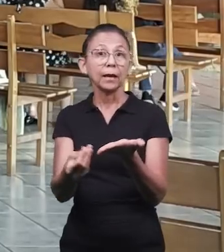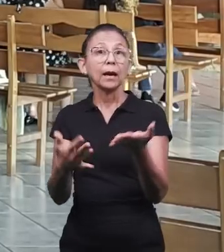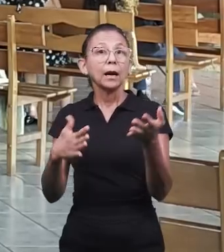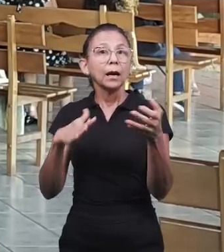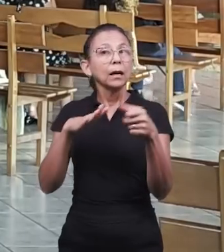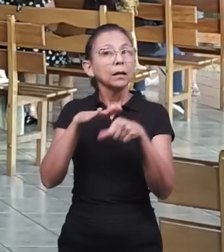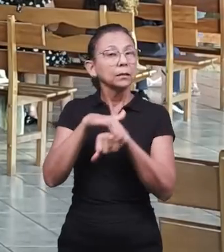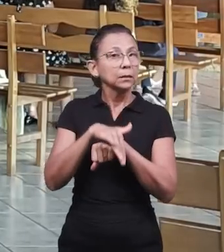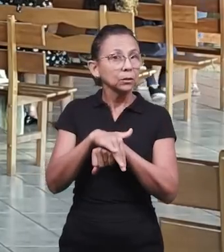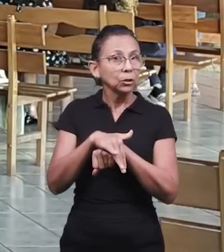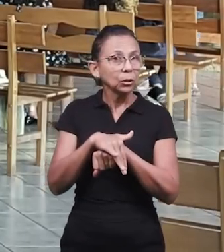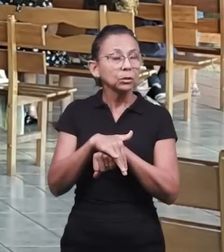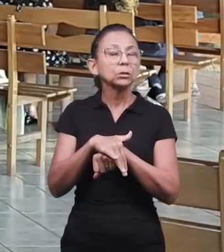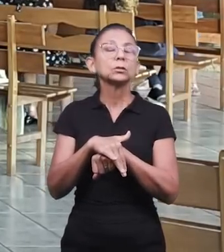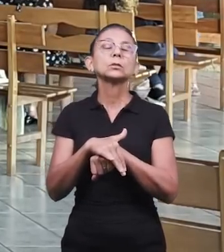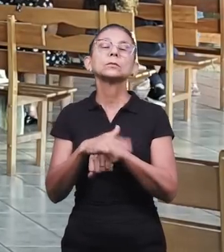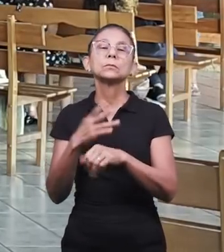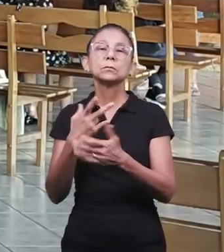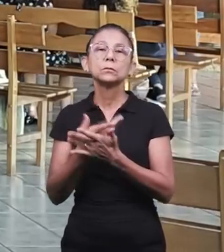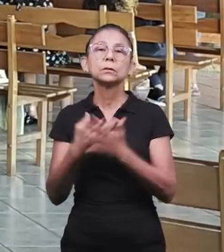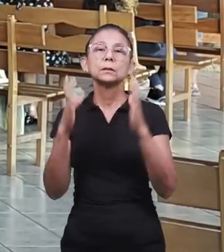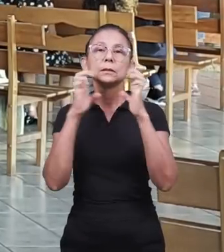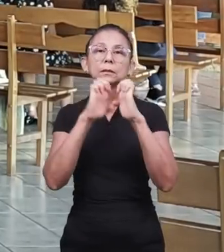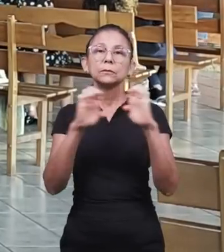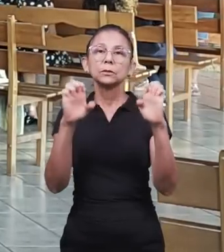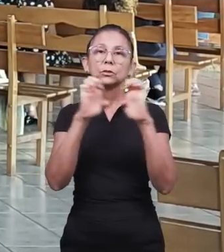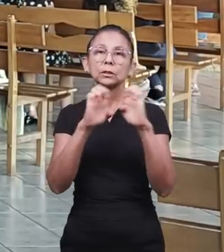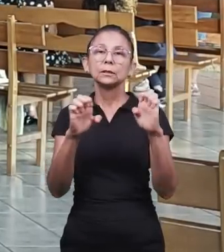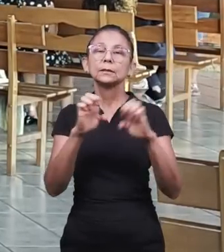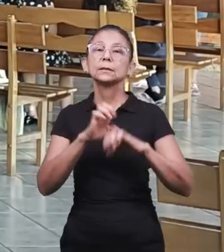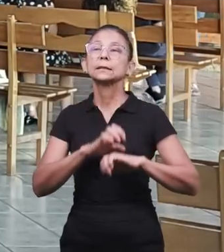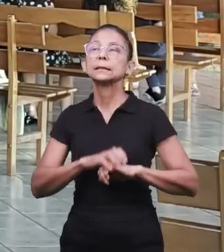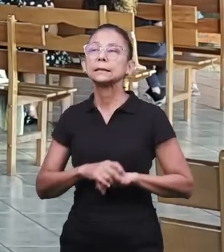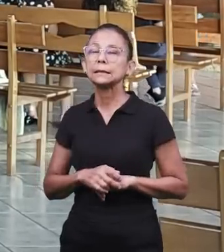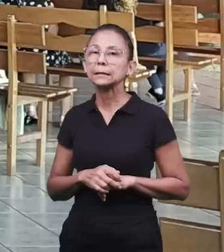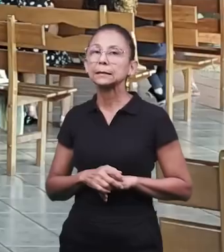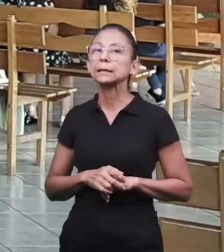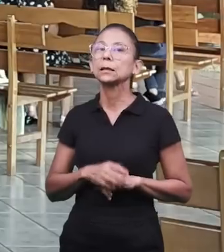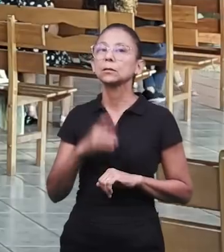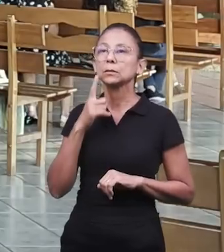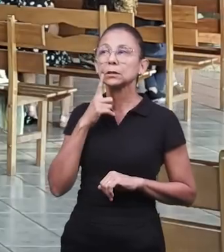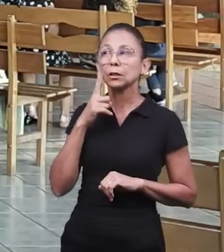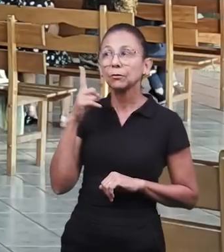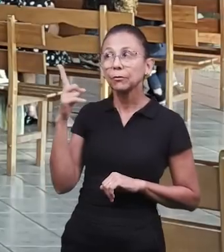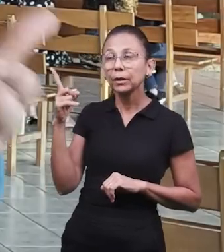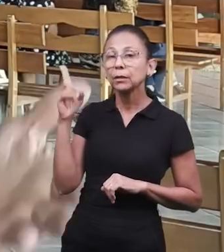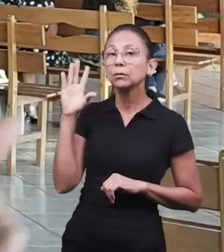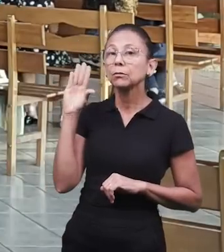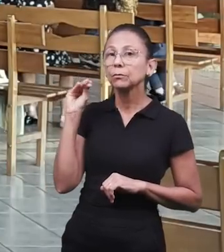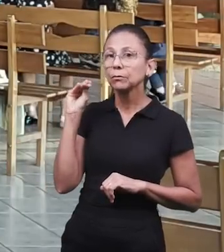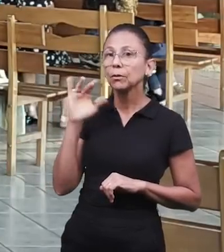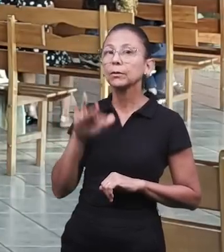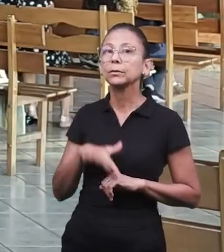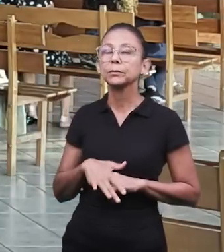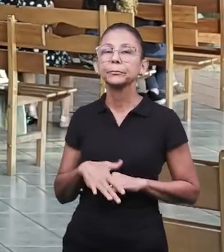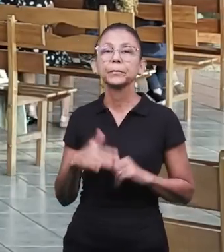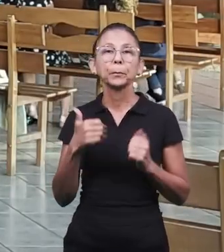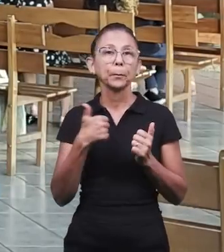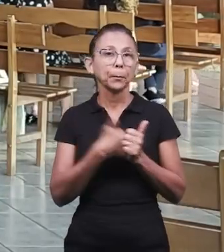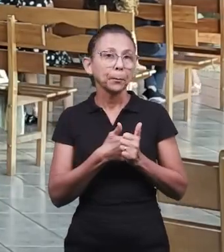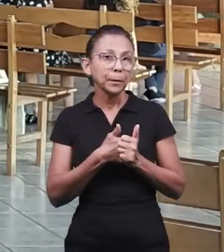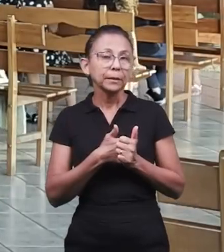nós tivemos uma evangelização aqui, onde os irmãos estão podendo ver as fotos e